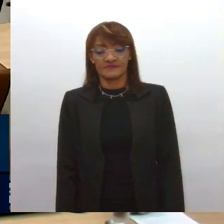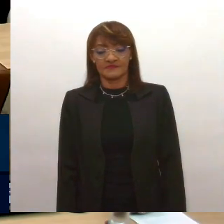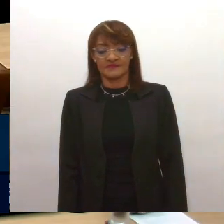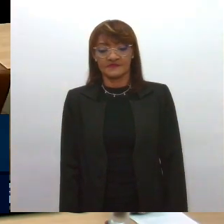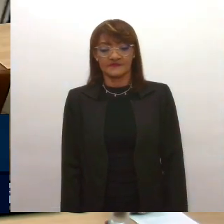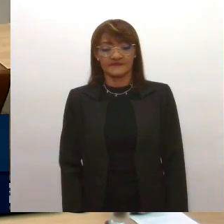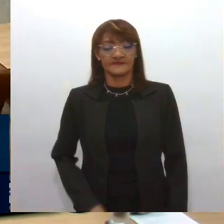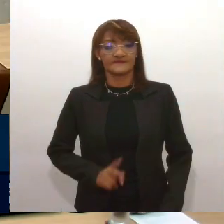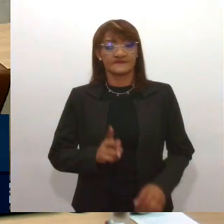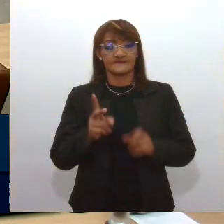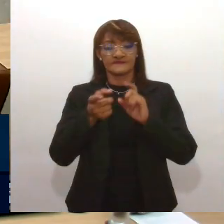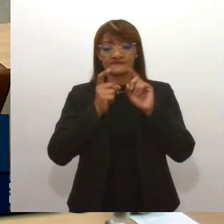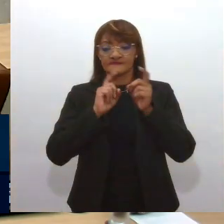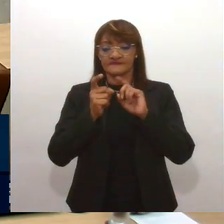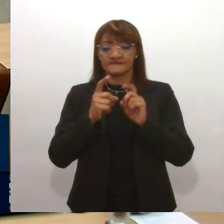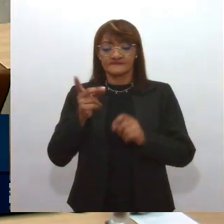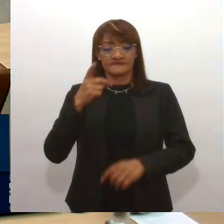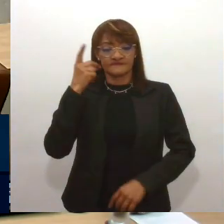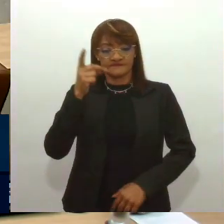Dailton